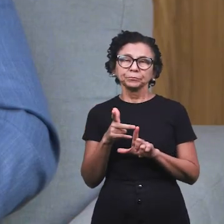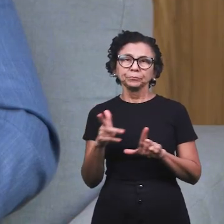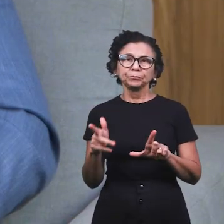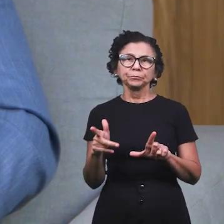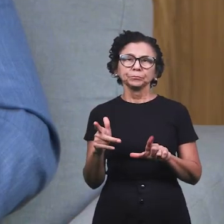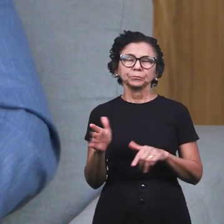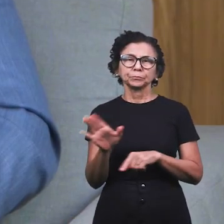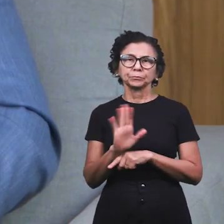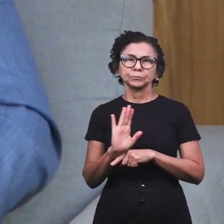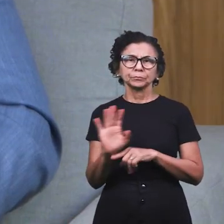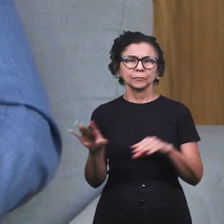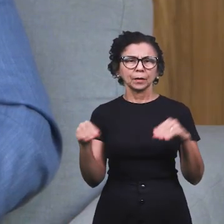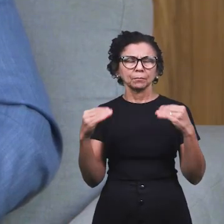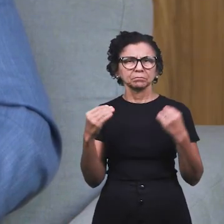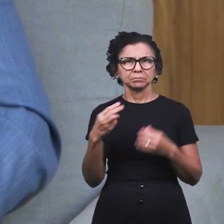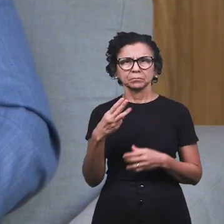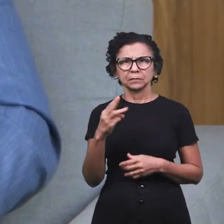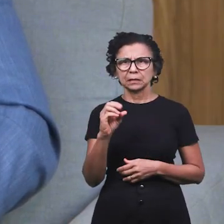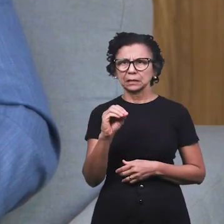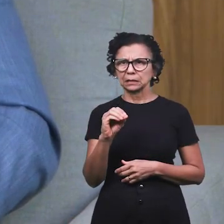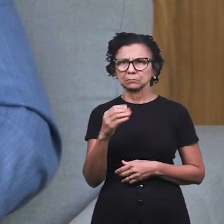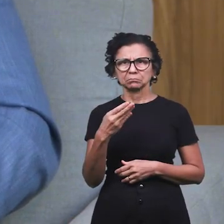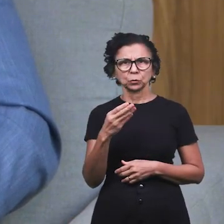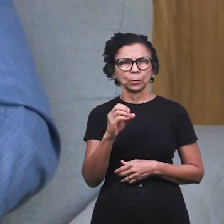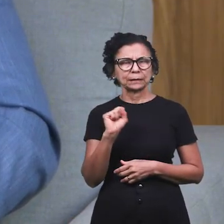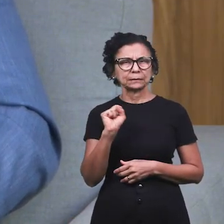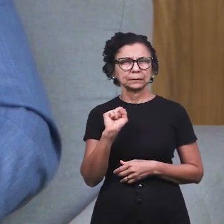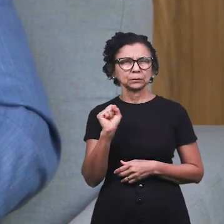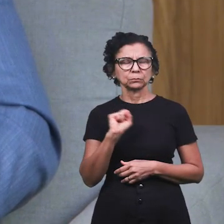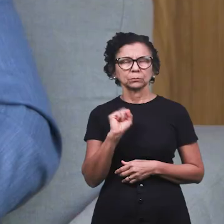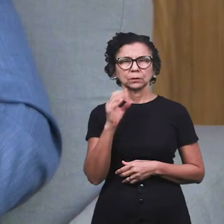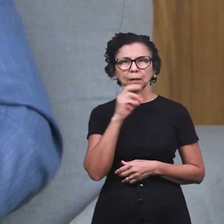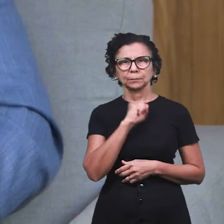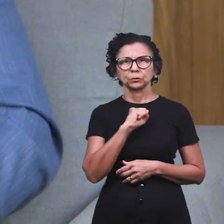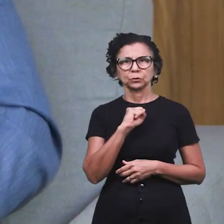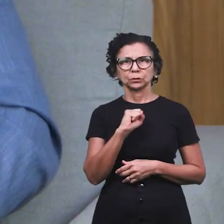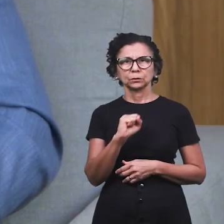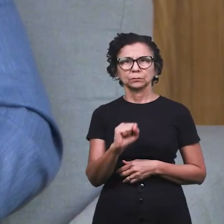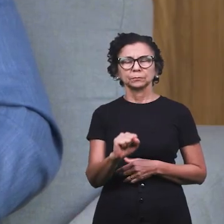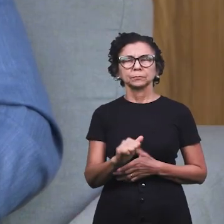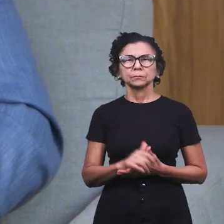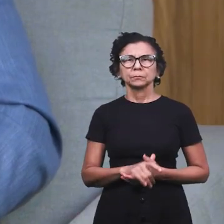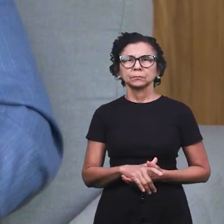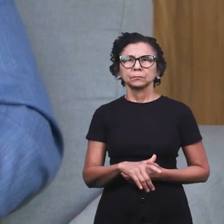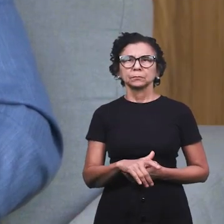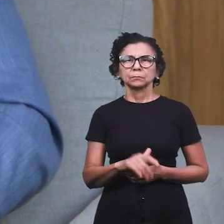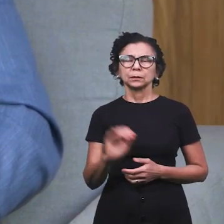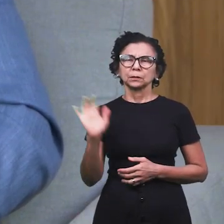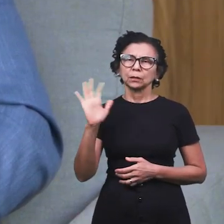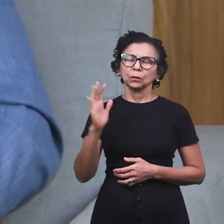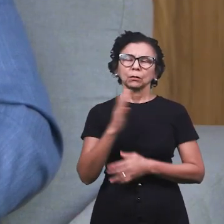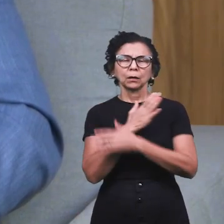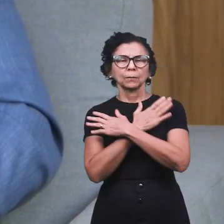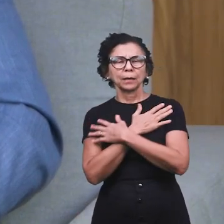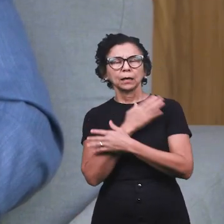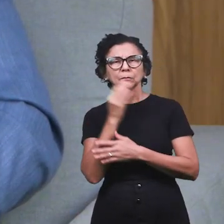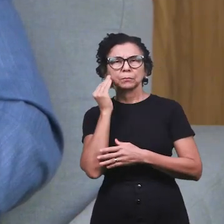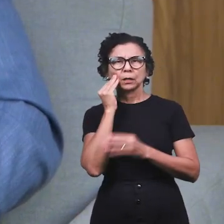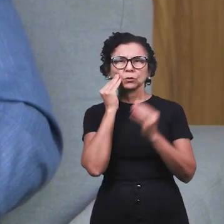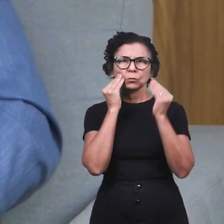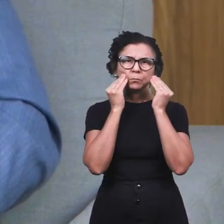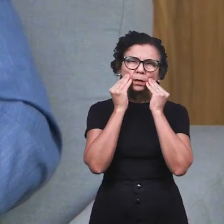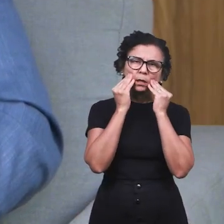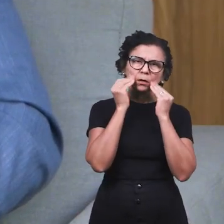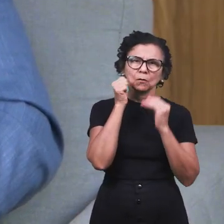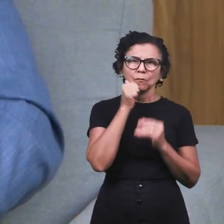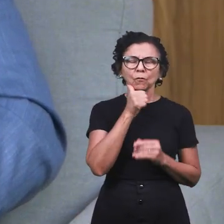celular e enviar o seu vídeo. Grava um vídeo de 30, 40 segundos, um vídeo curto. Manda o seu recado, um alô, um abraço, um beijo para o